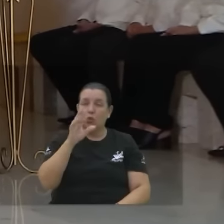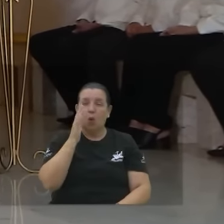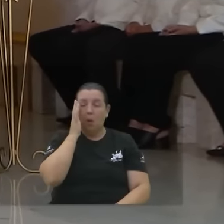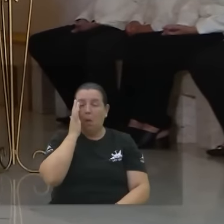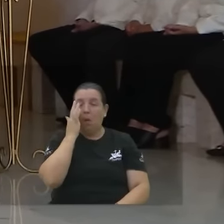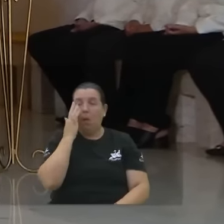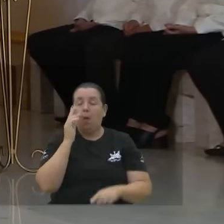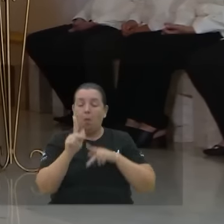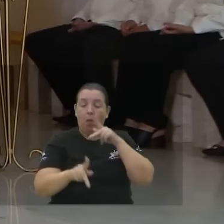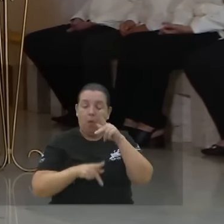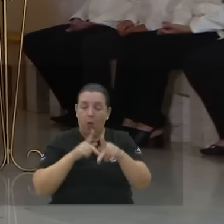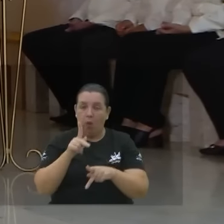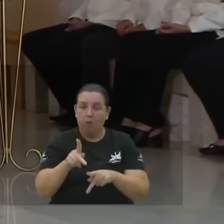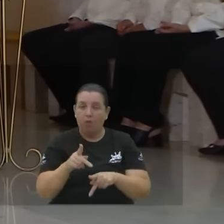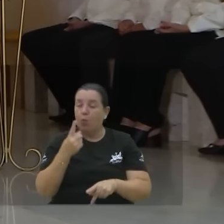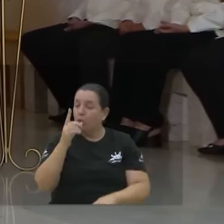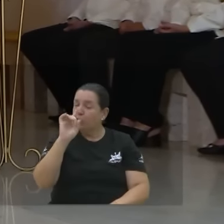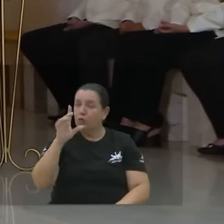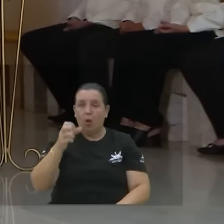de um só pastor.